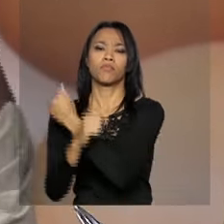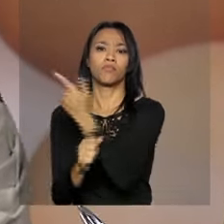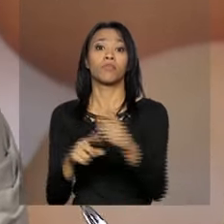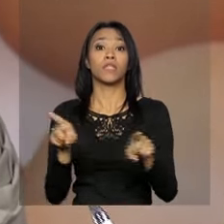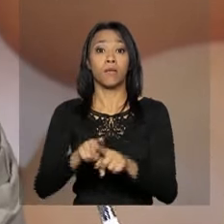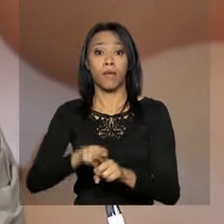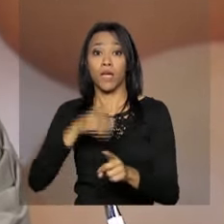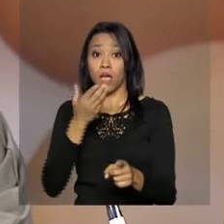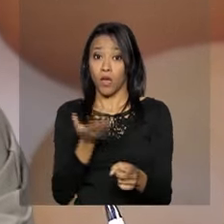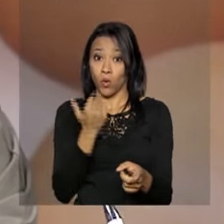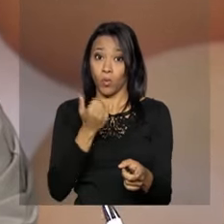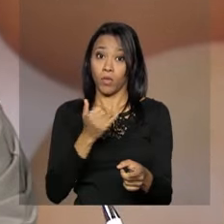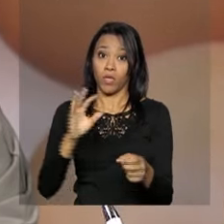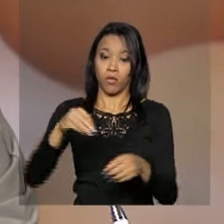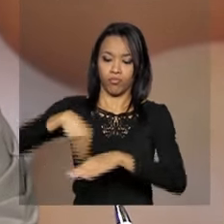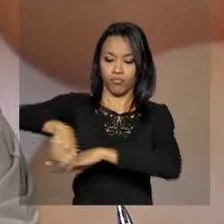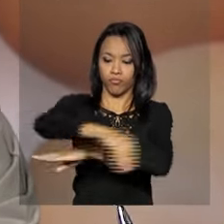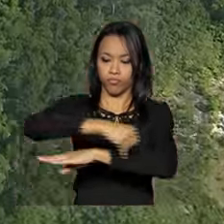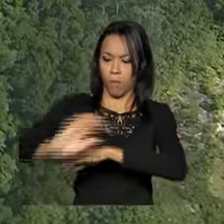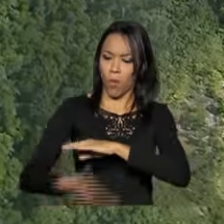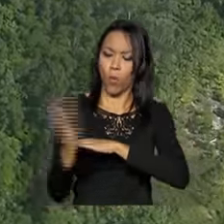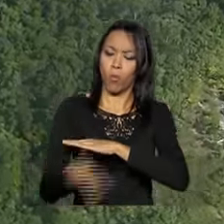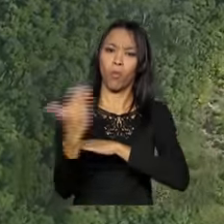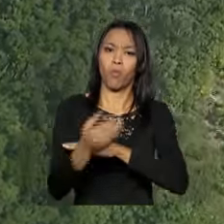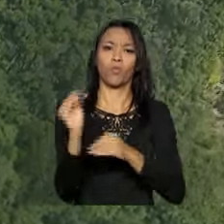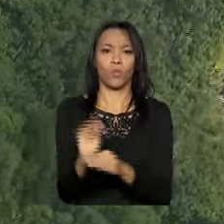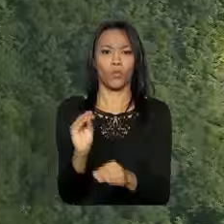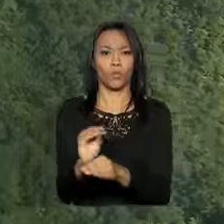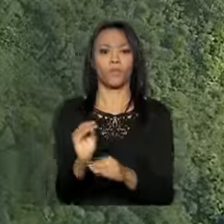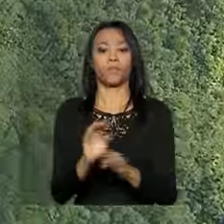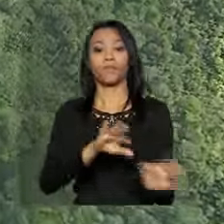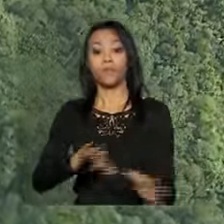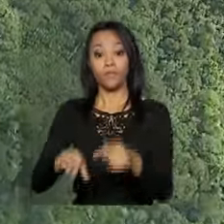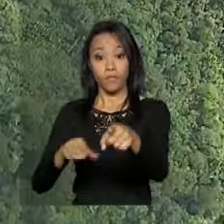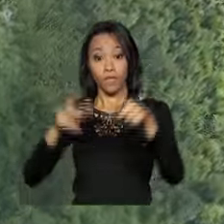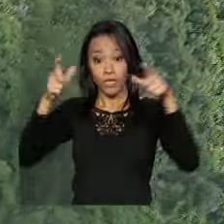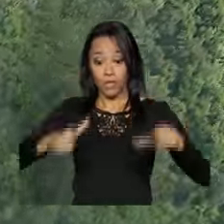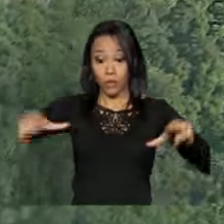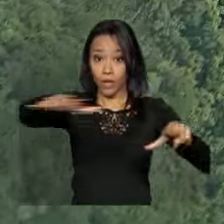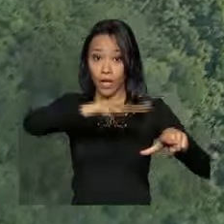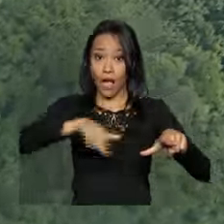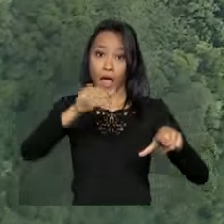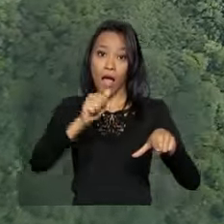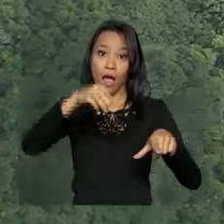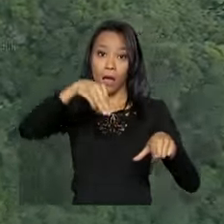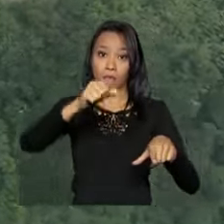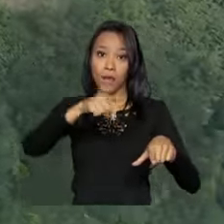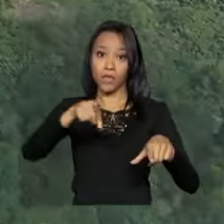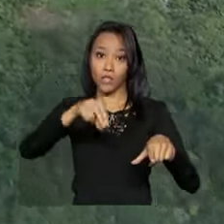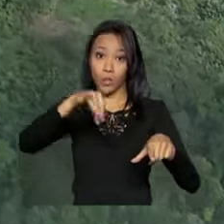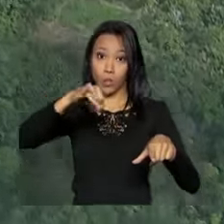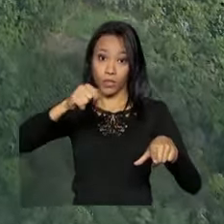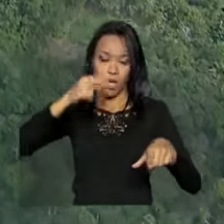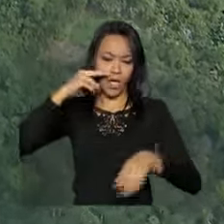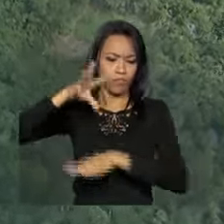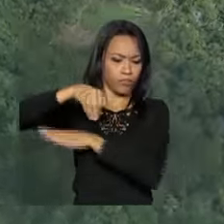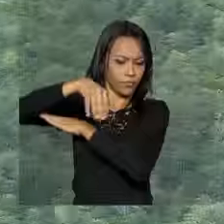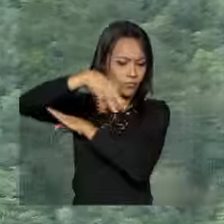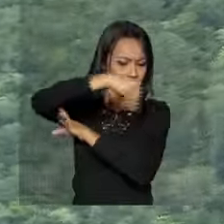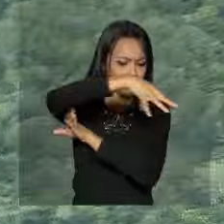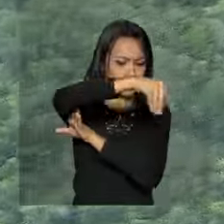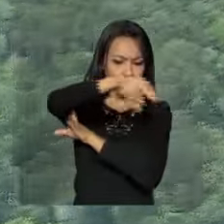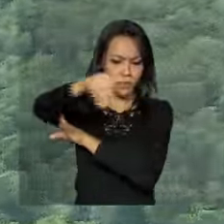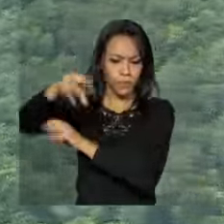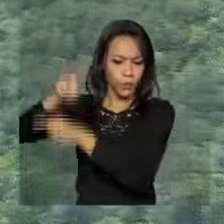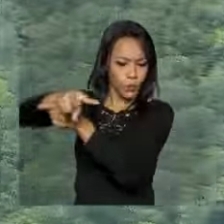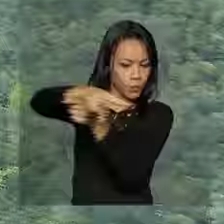e preservação ambiental devem andar juntos. A atuação da Embrapa na região amazônica deve ser no monitoramento do desmatamento,